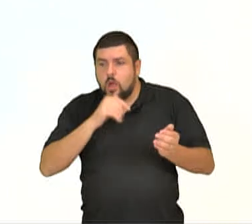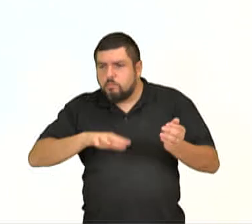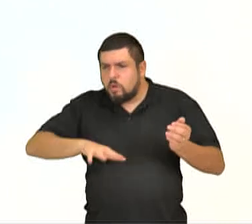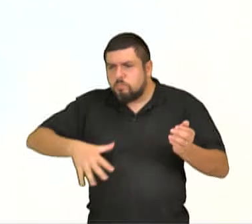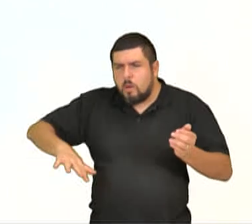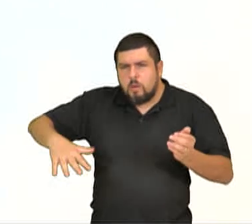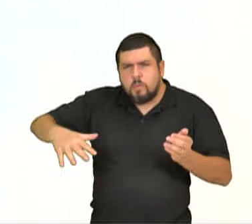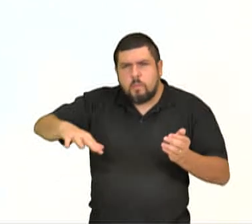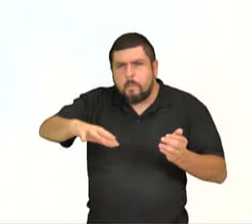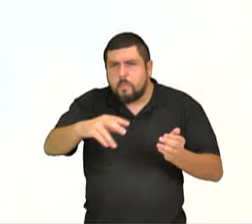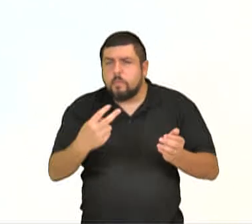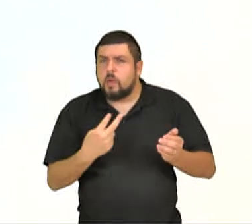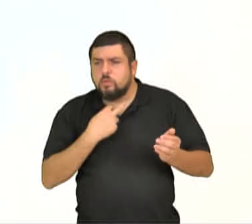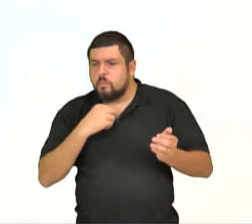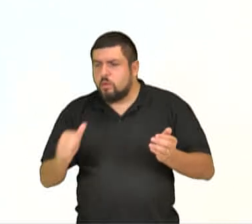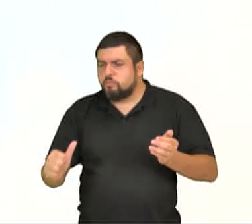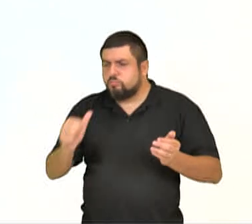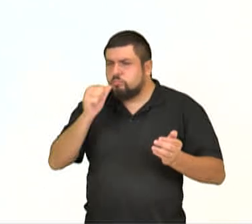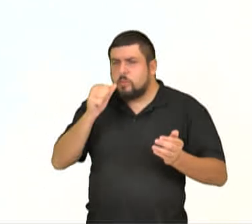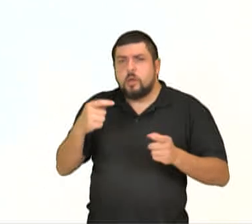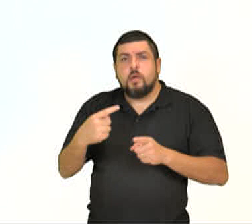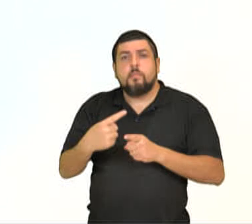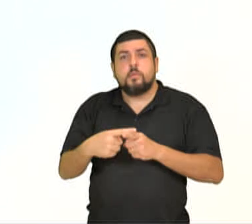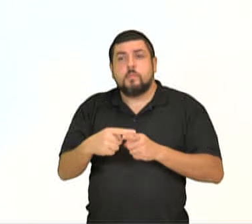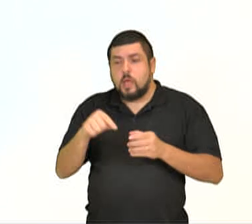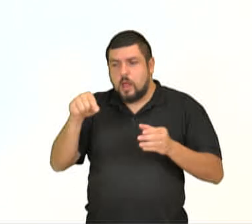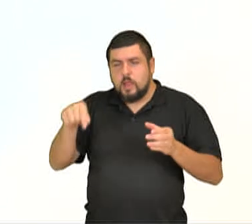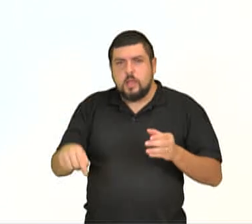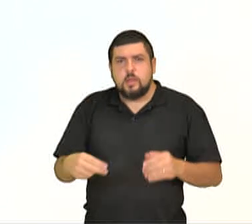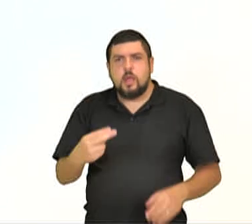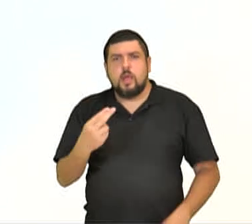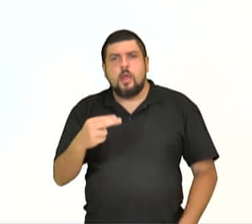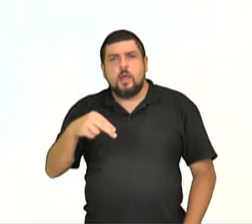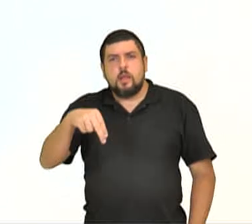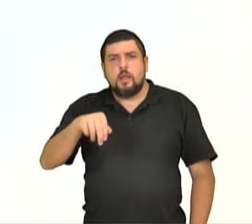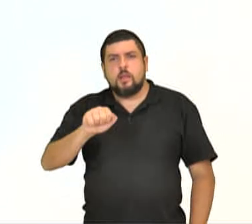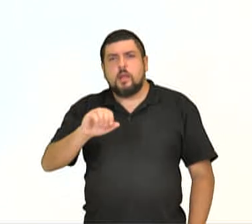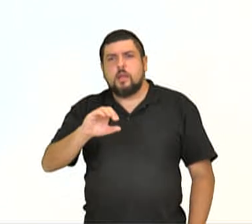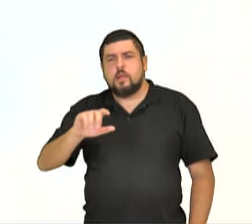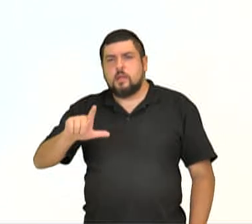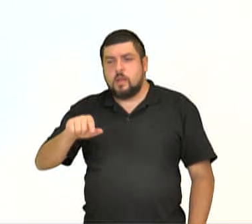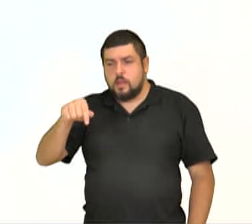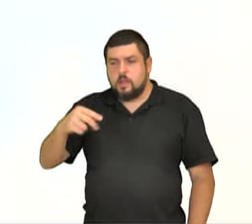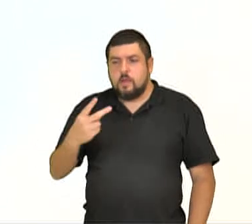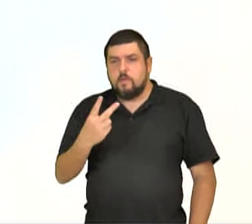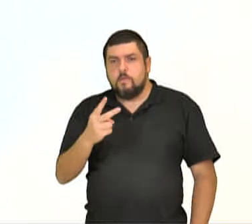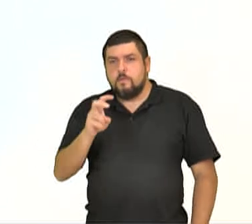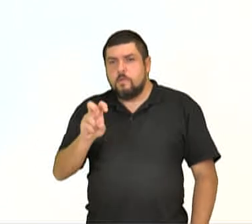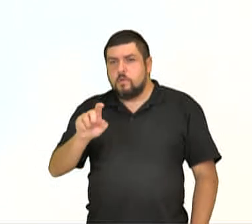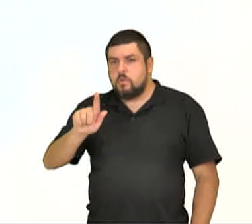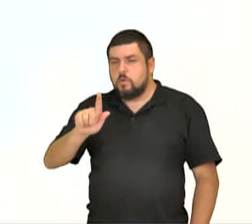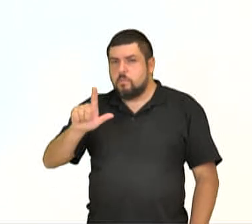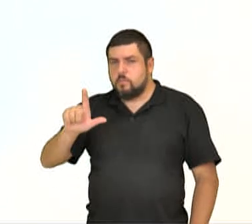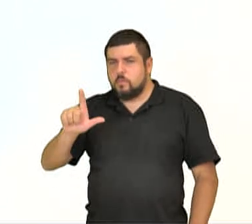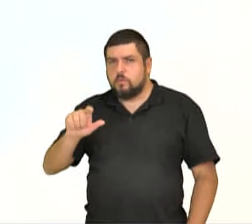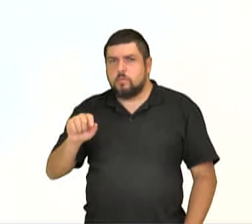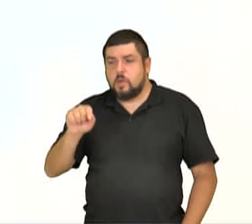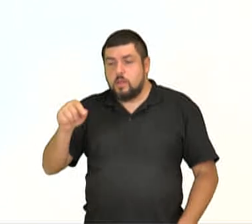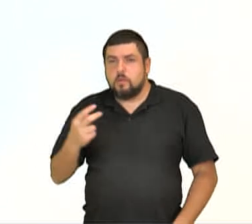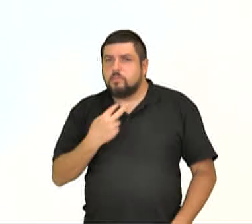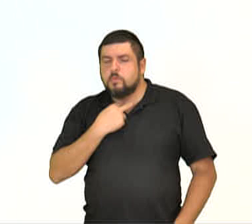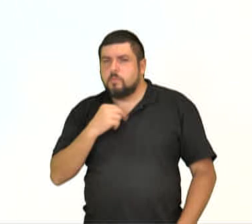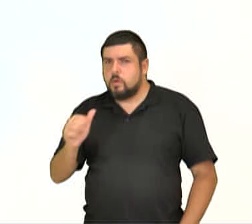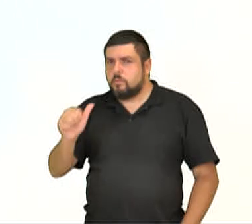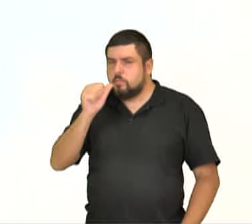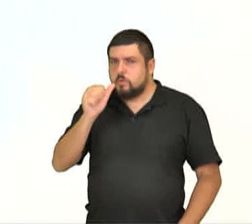consumo, devido à grande concentração de NaCl, que é 25 gramas por litro. Porém, o soro fisiológico tem 10 gramas por